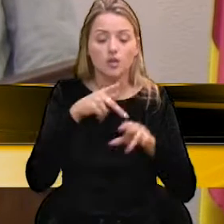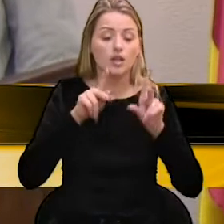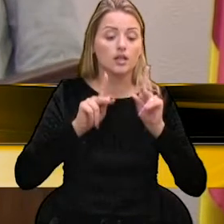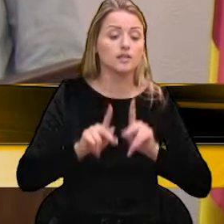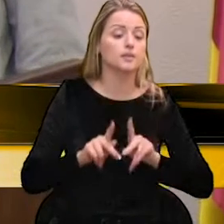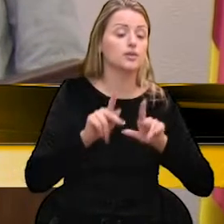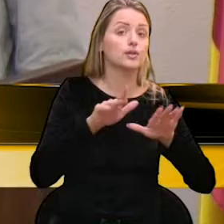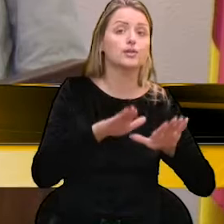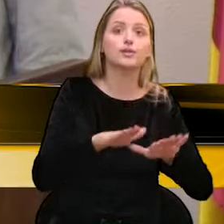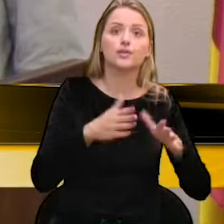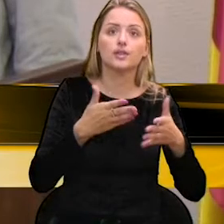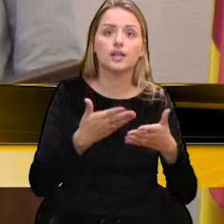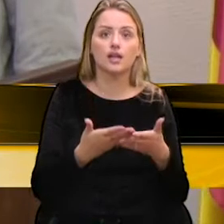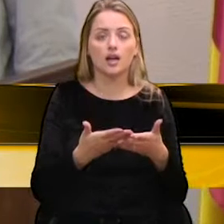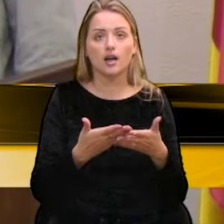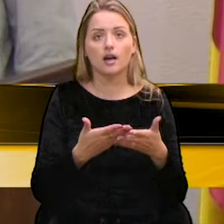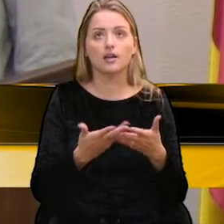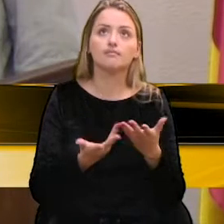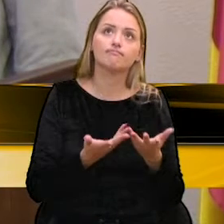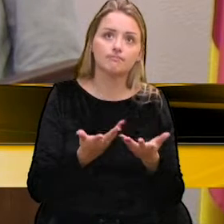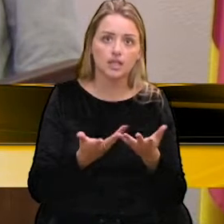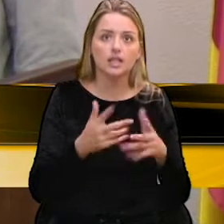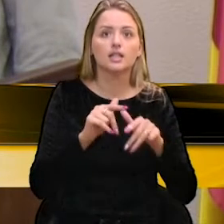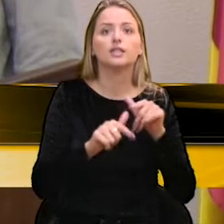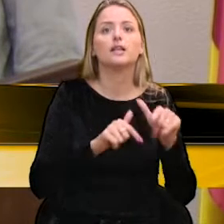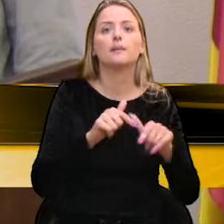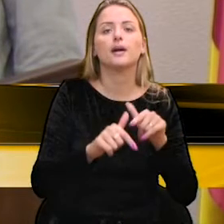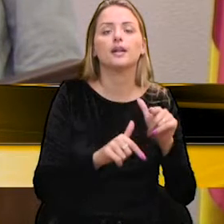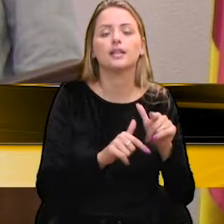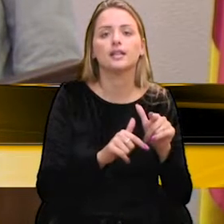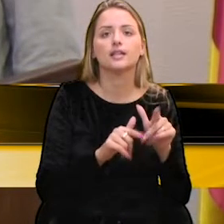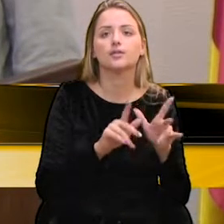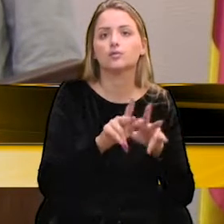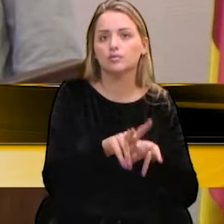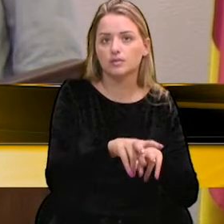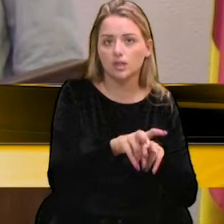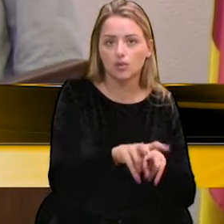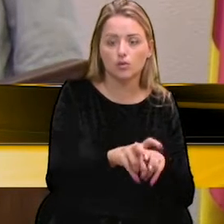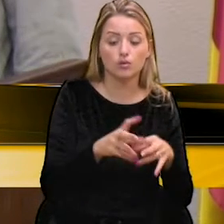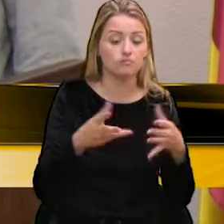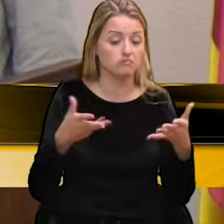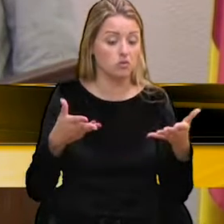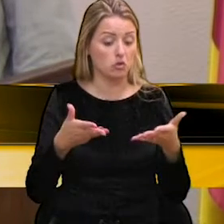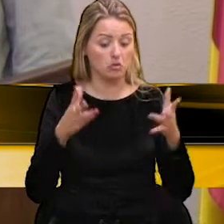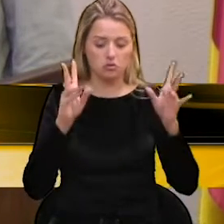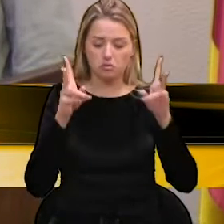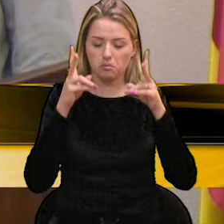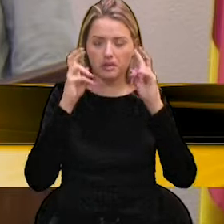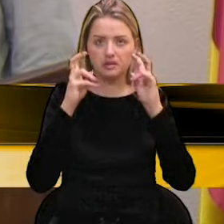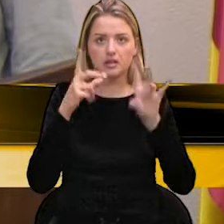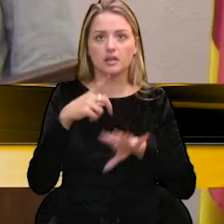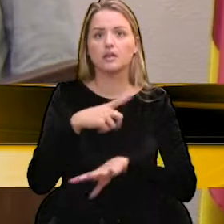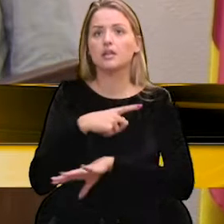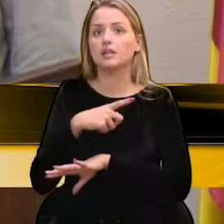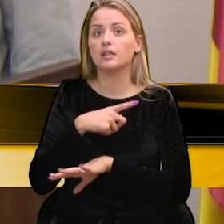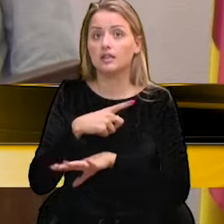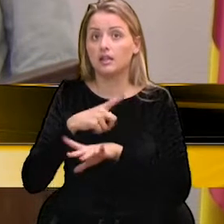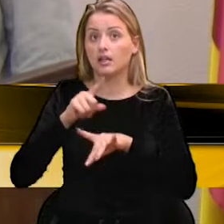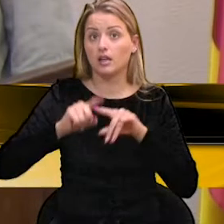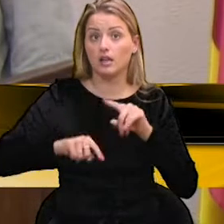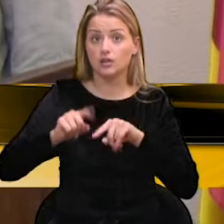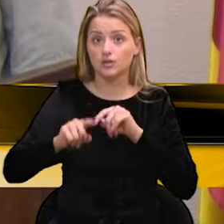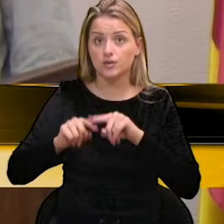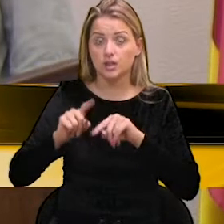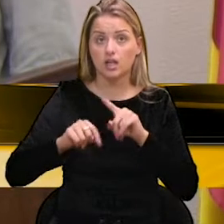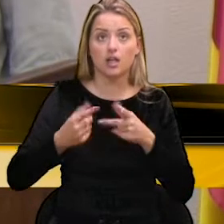manterem dentro das propriedades rurais. Hoje a gente percebe que existe a atividade do cara